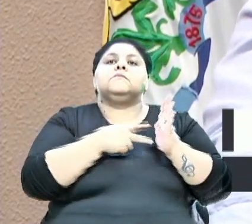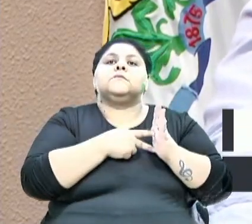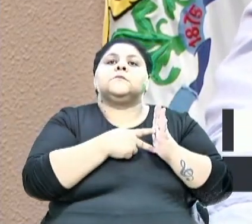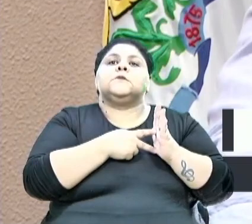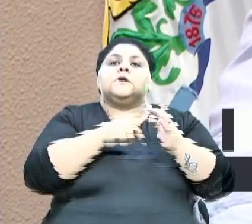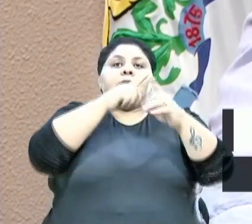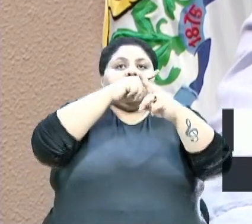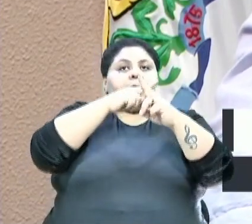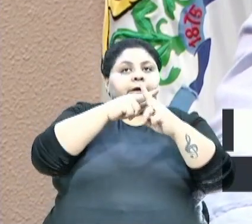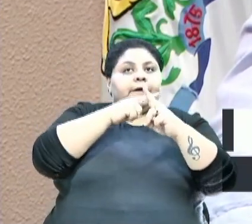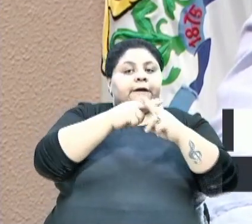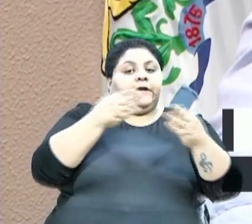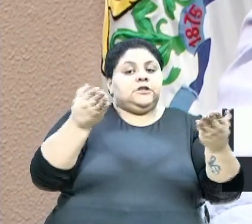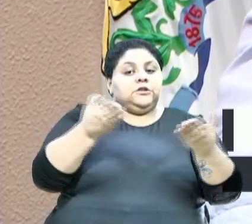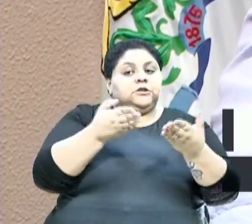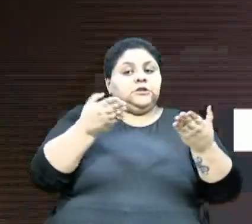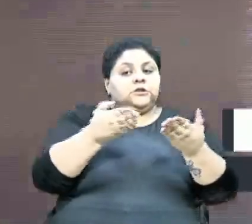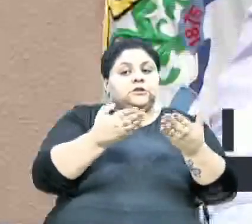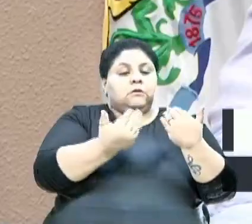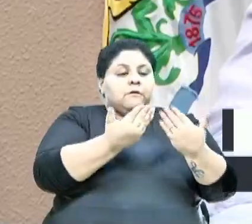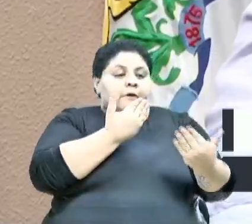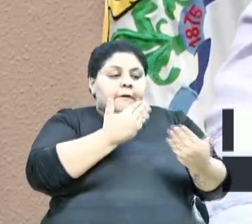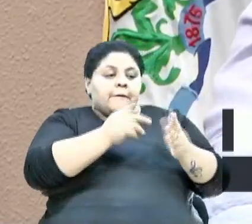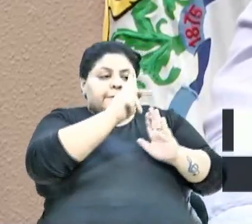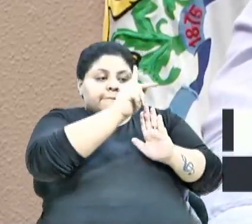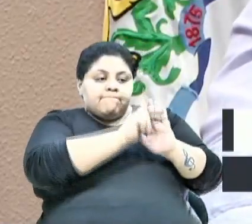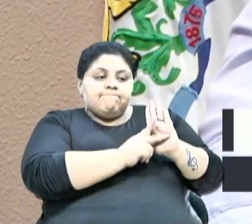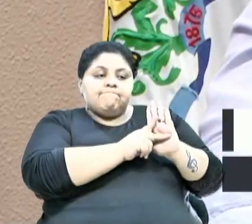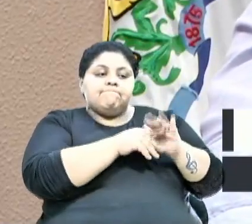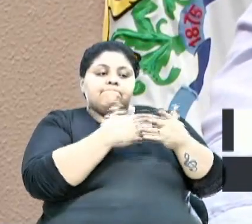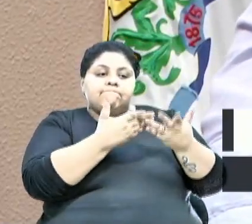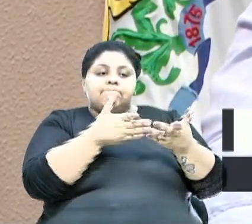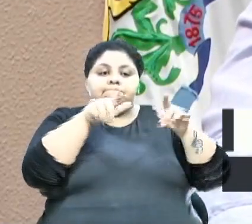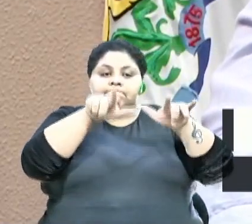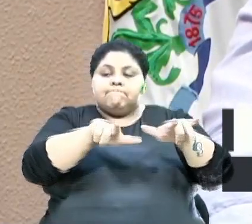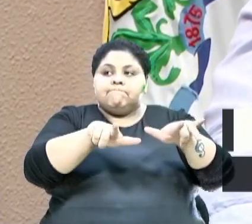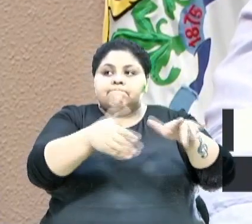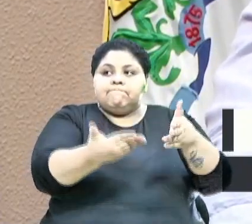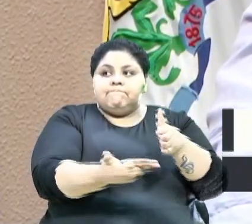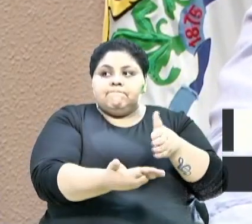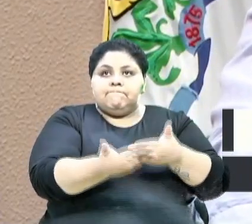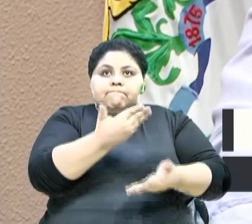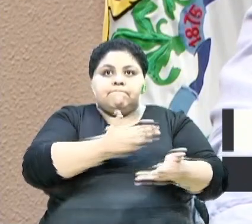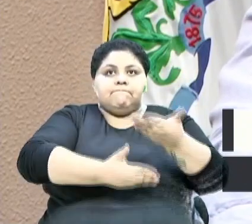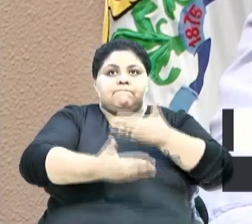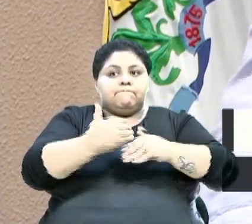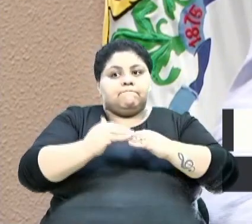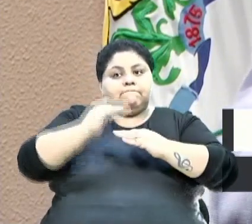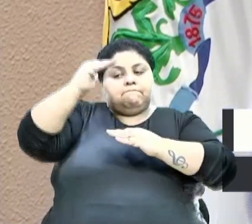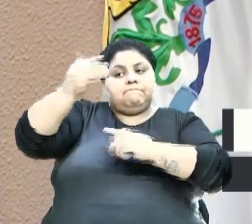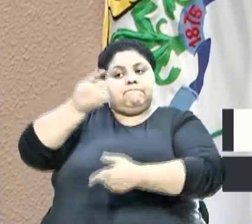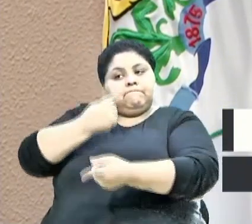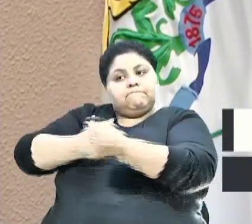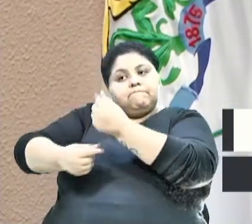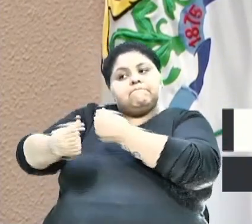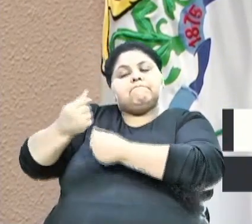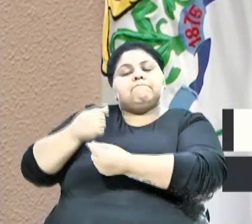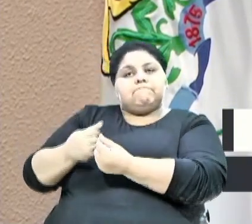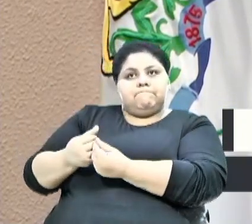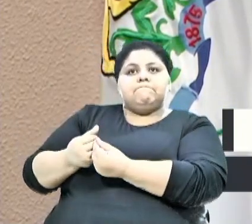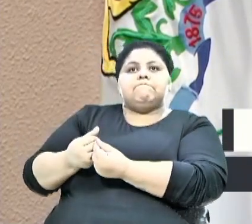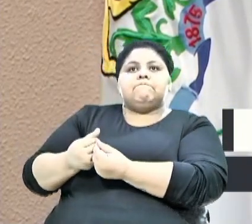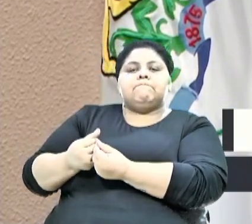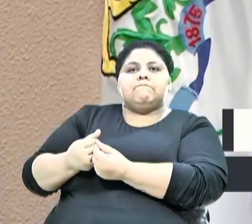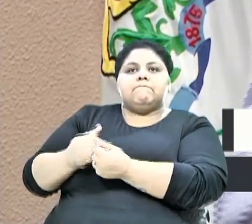avaliou esse nosso projeto e ele está numa área onde ele recebe o maior valor possível de recurso e